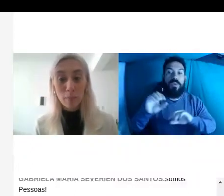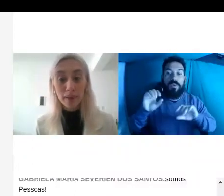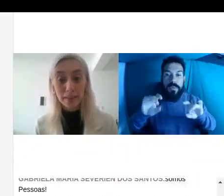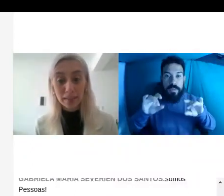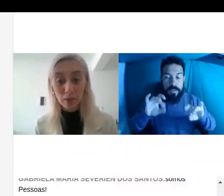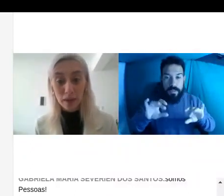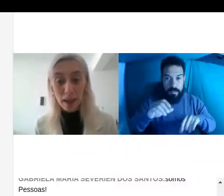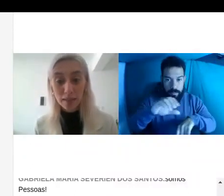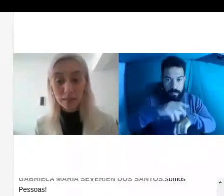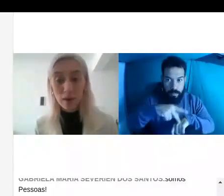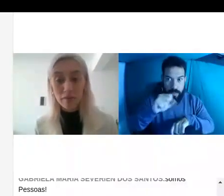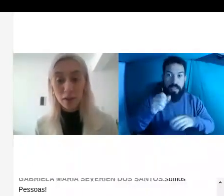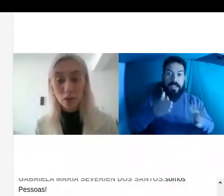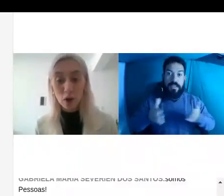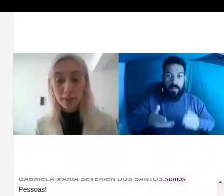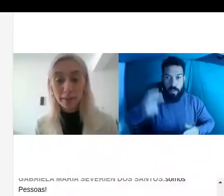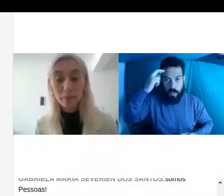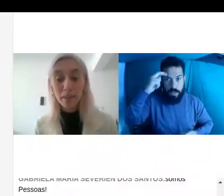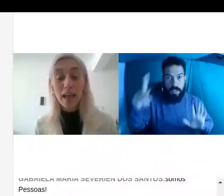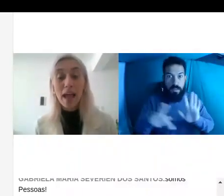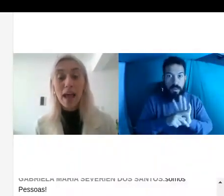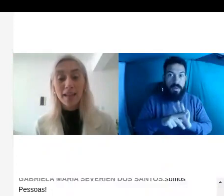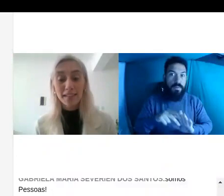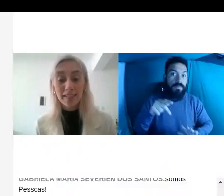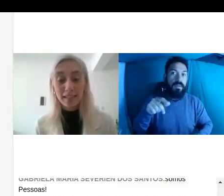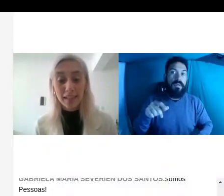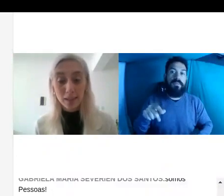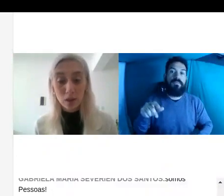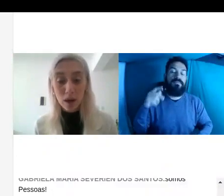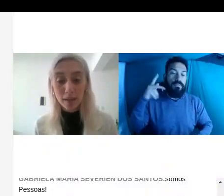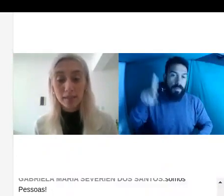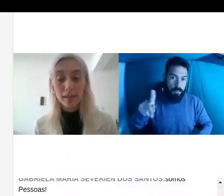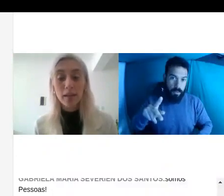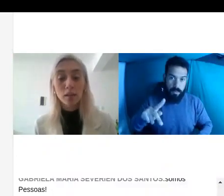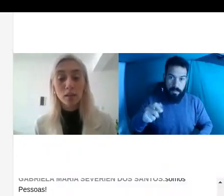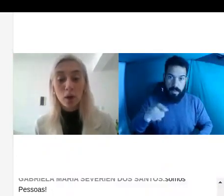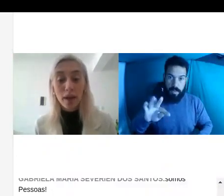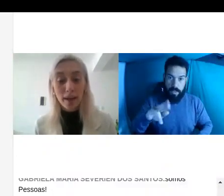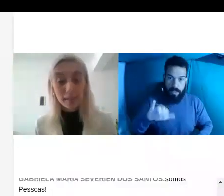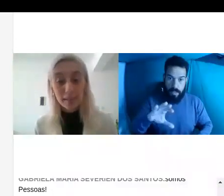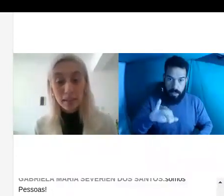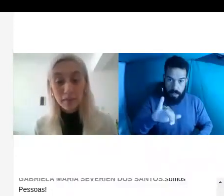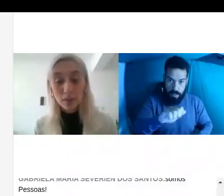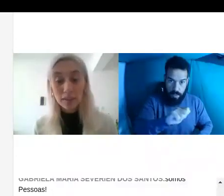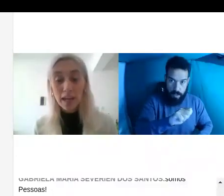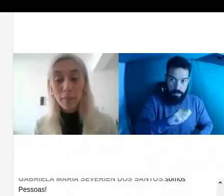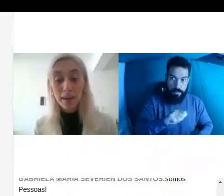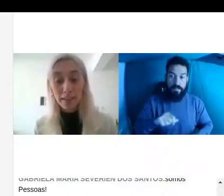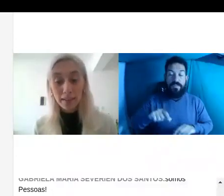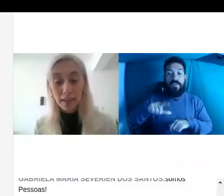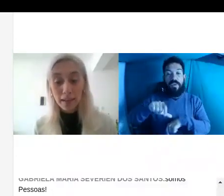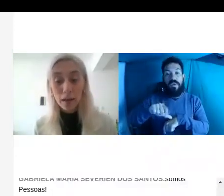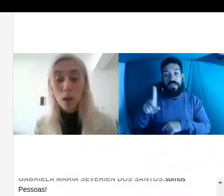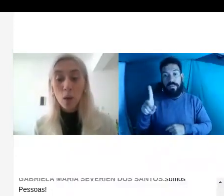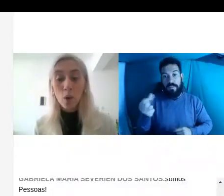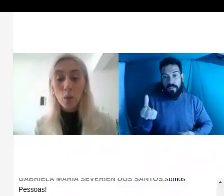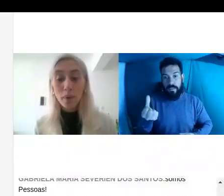professora Patrícia Dornelles, da UFRJ. Às 16 horas, só é acessível se der para